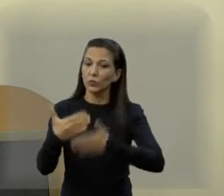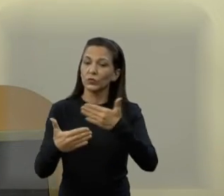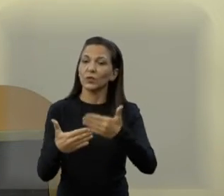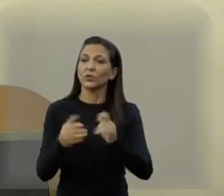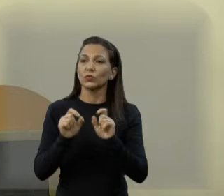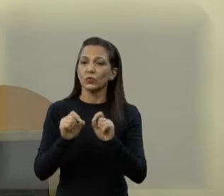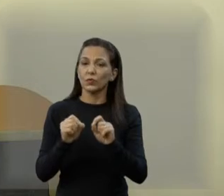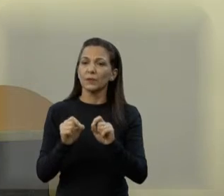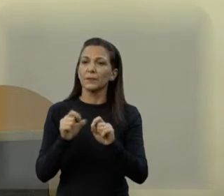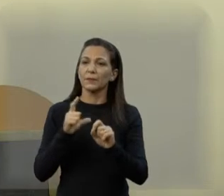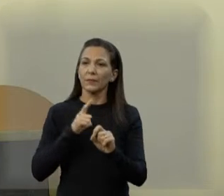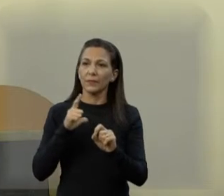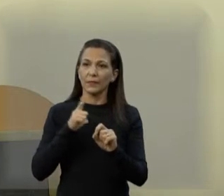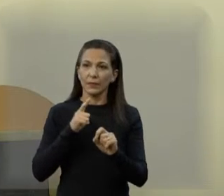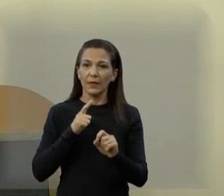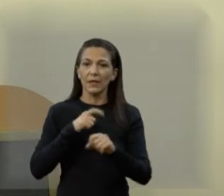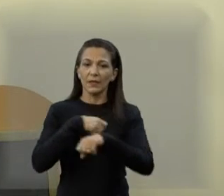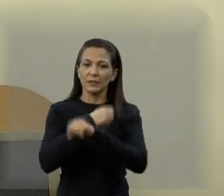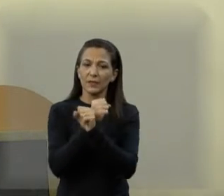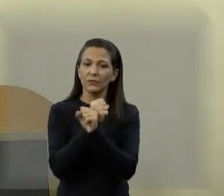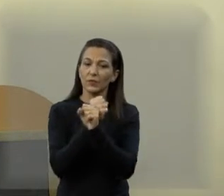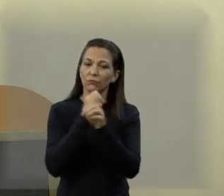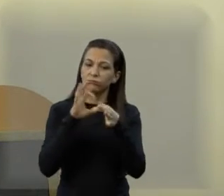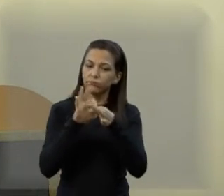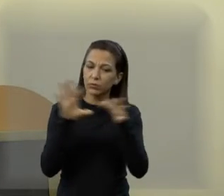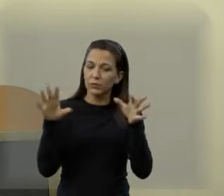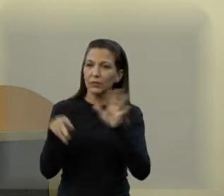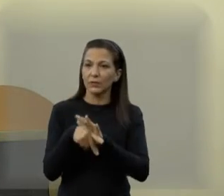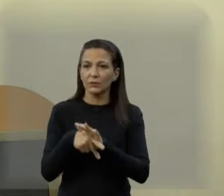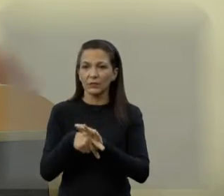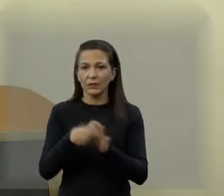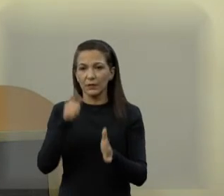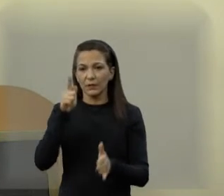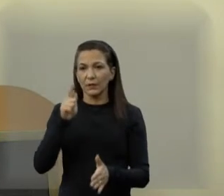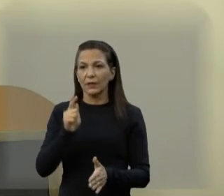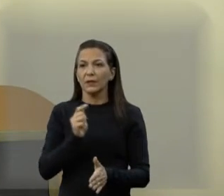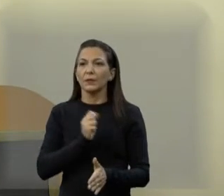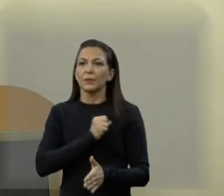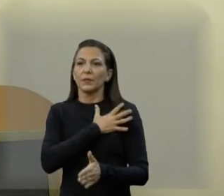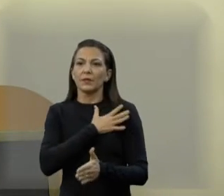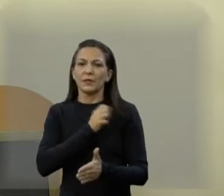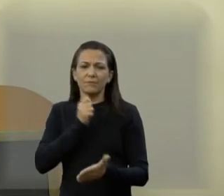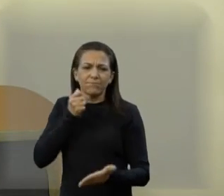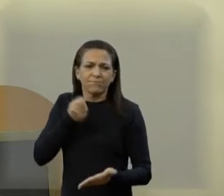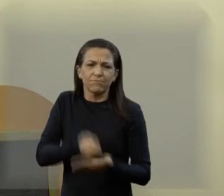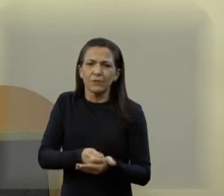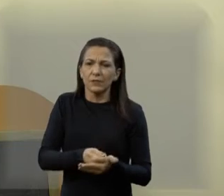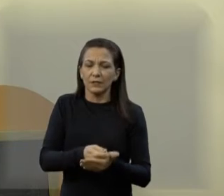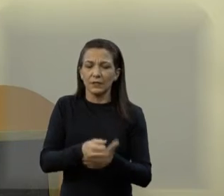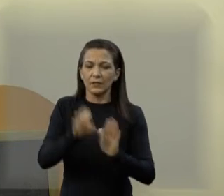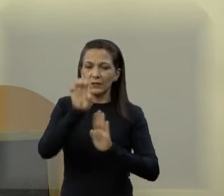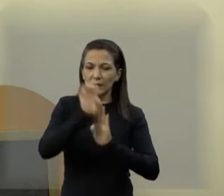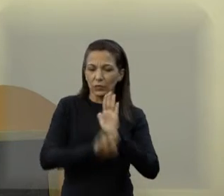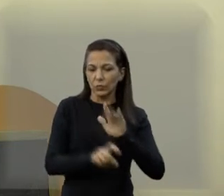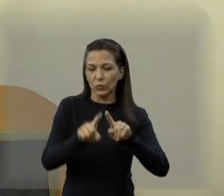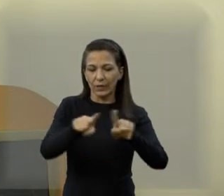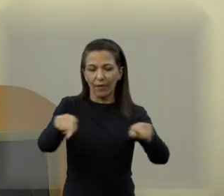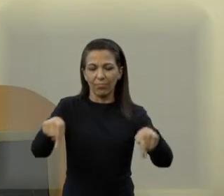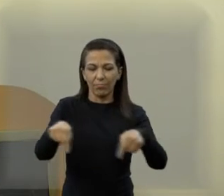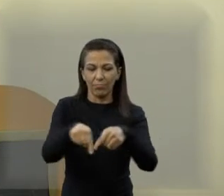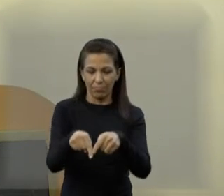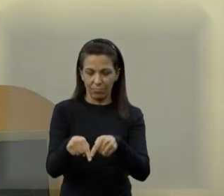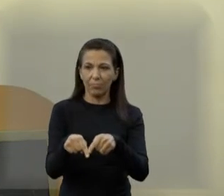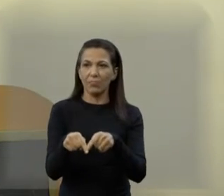cliente abolição da escravidão a ditadura trouxe o estatuto da terra EA